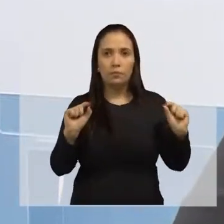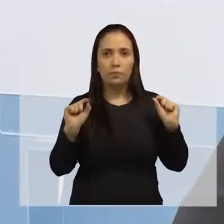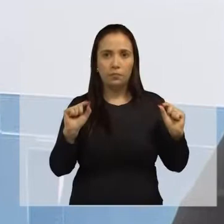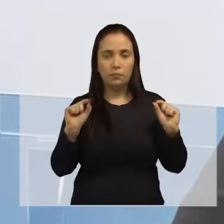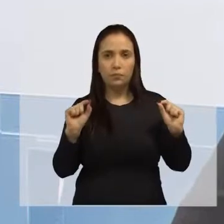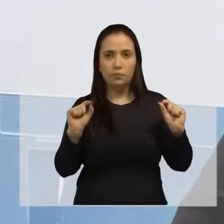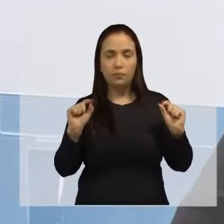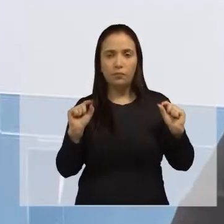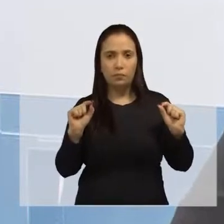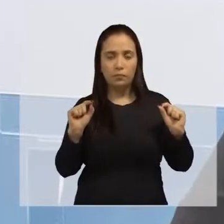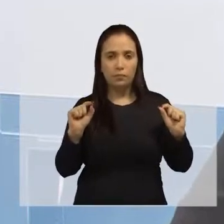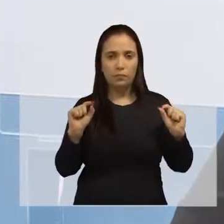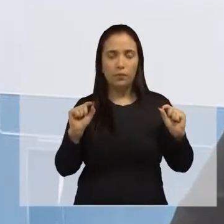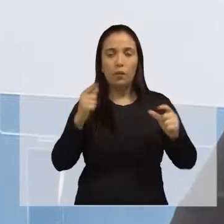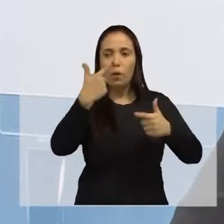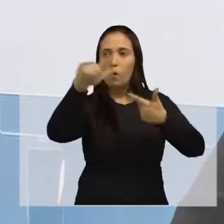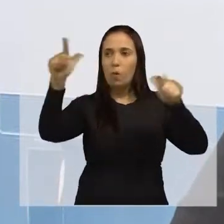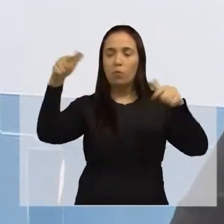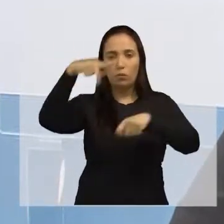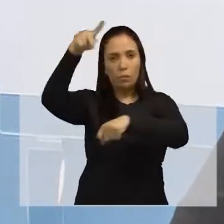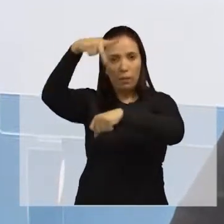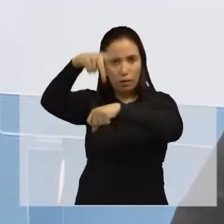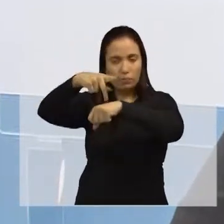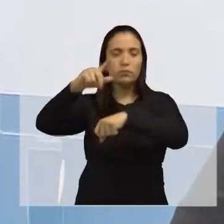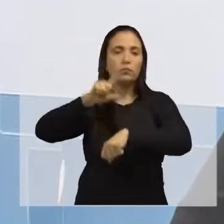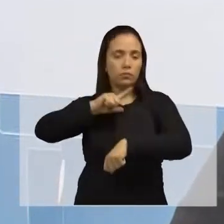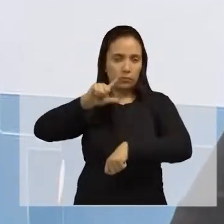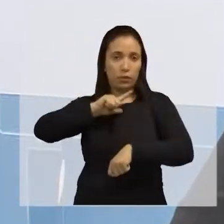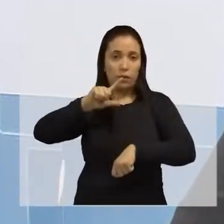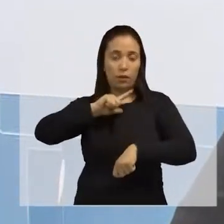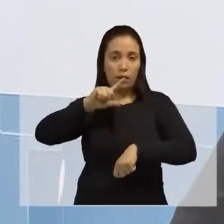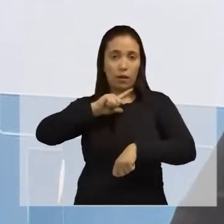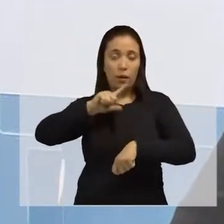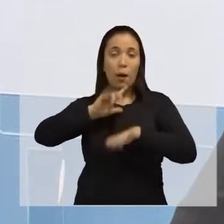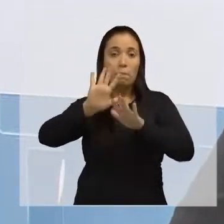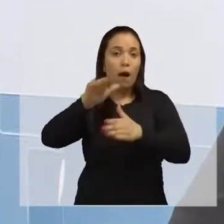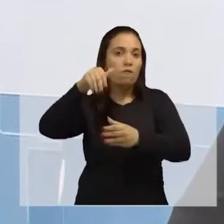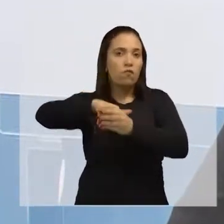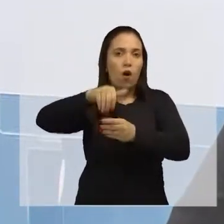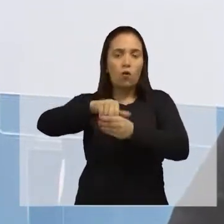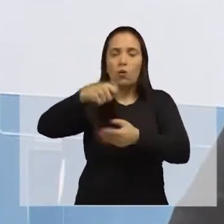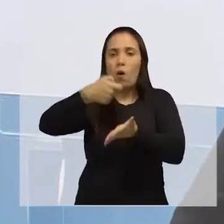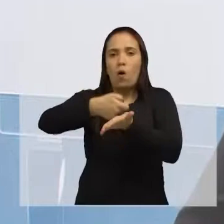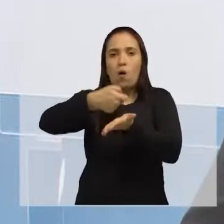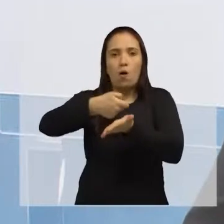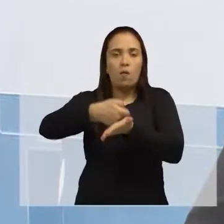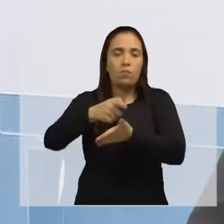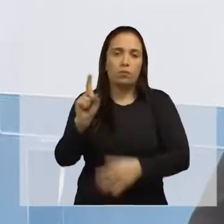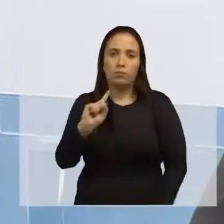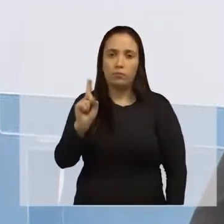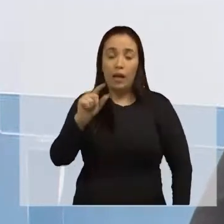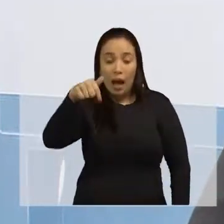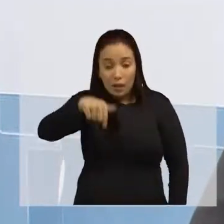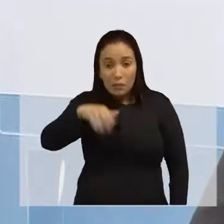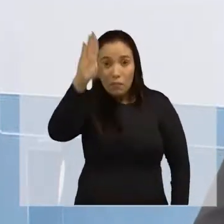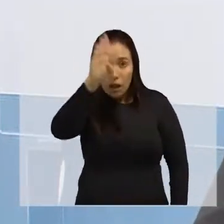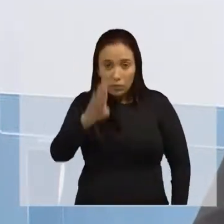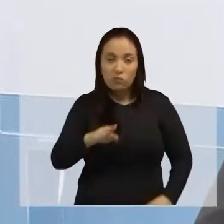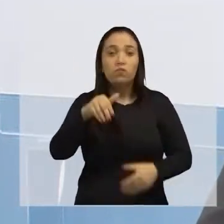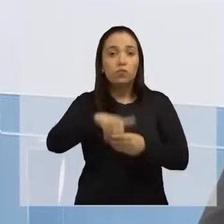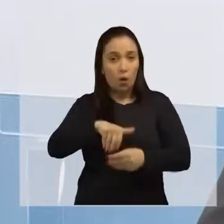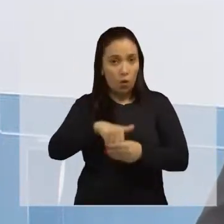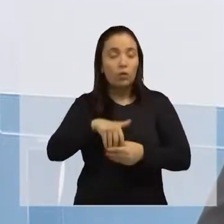isso acontece em outros países, mas nesses países o voto não é obrigatório. Isso acontecendo aqui, em que o